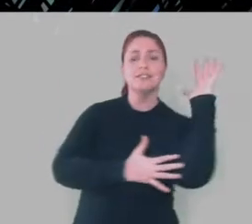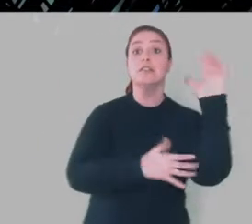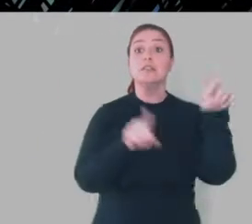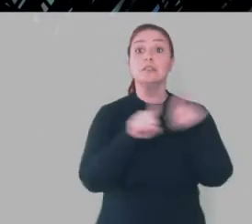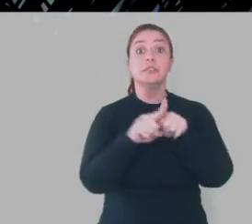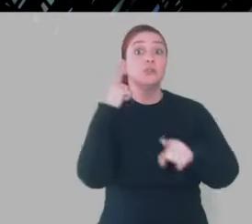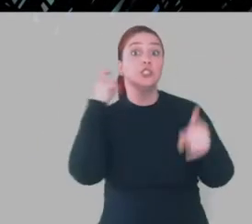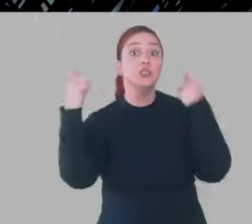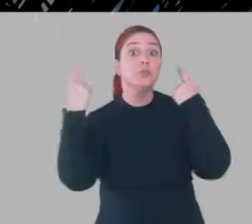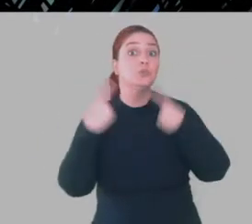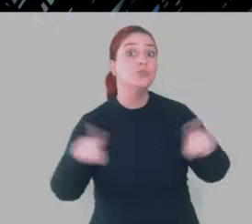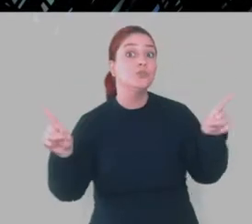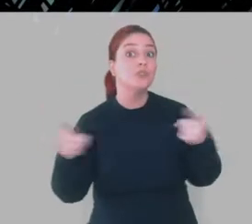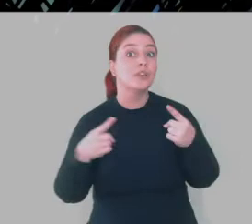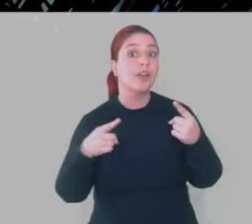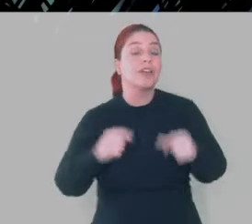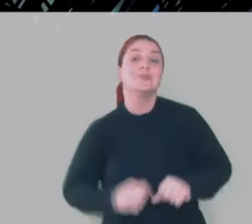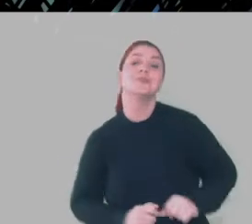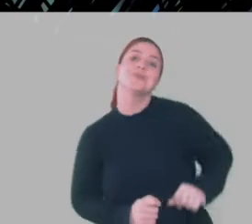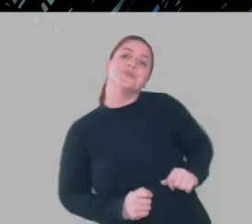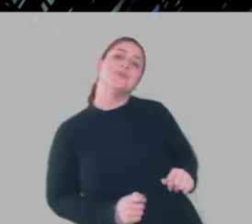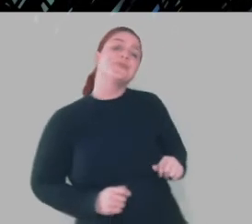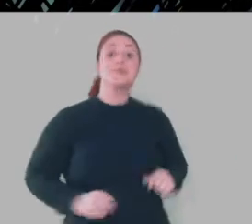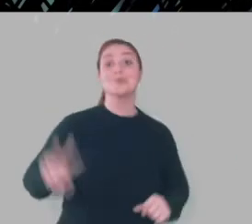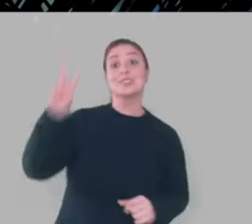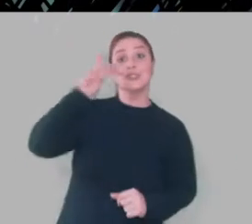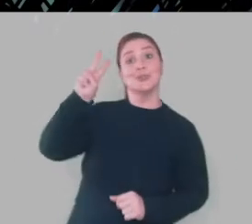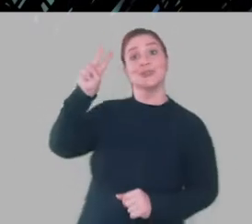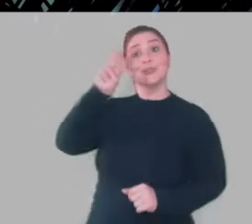longe. Segunda e terça-feira vai vir,